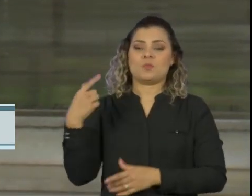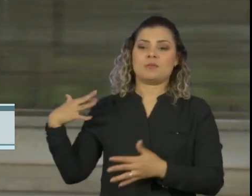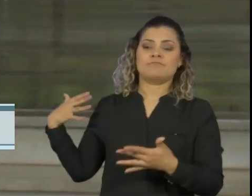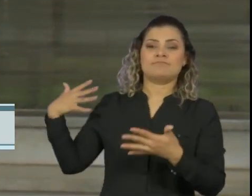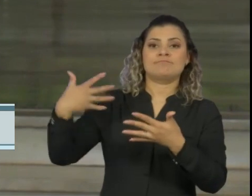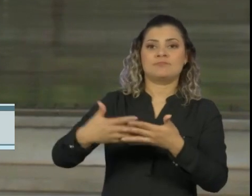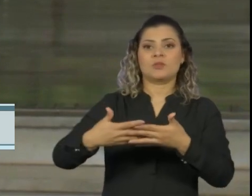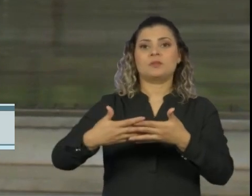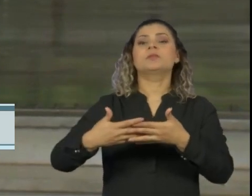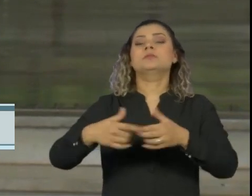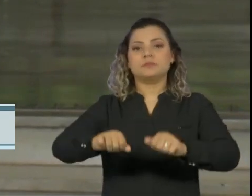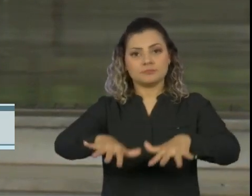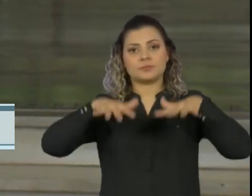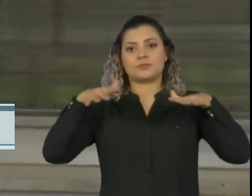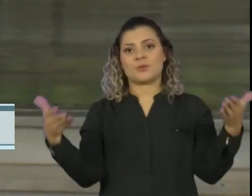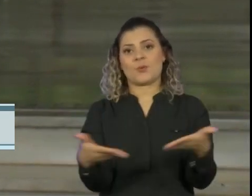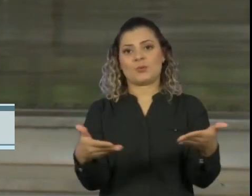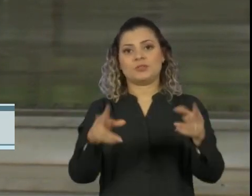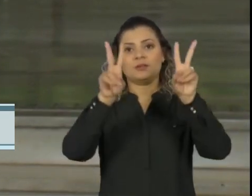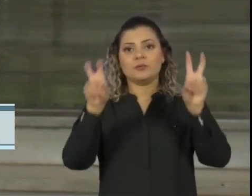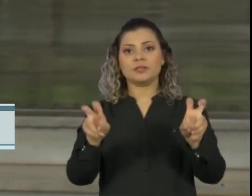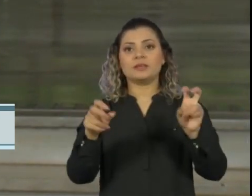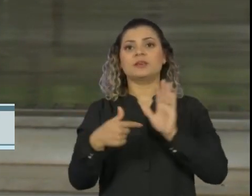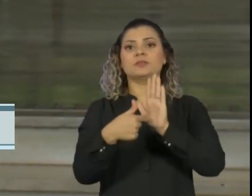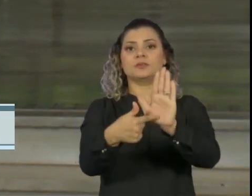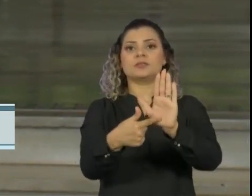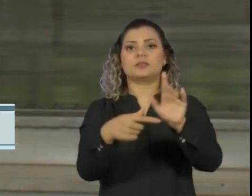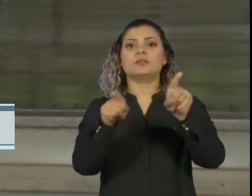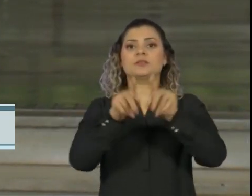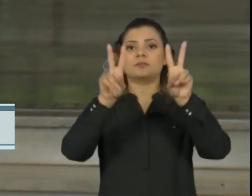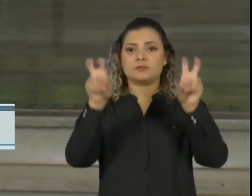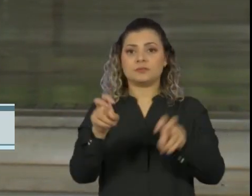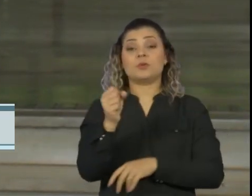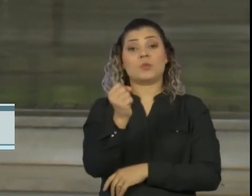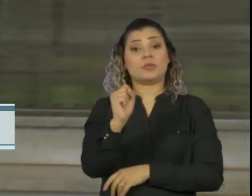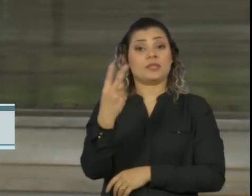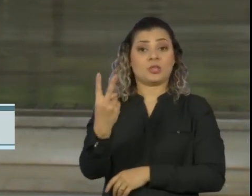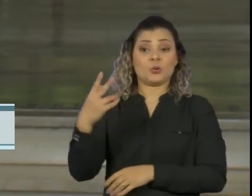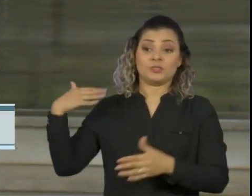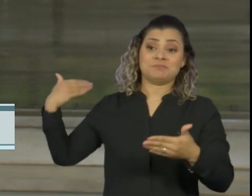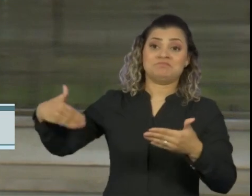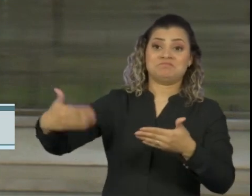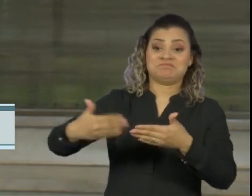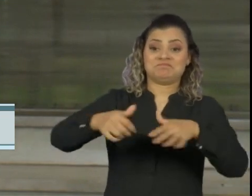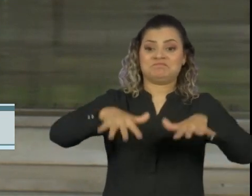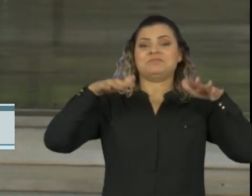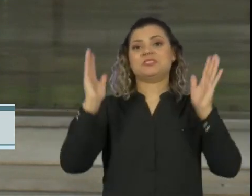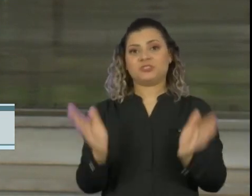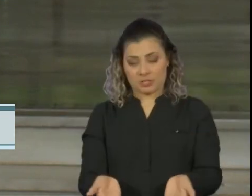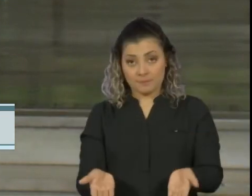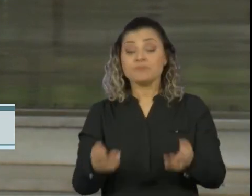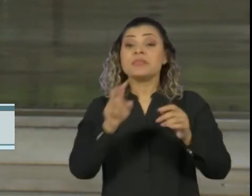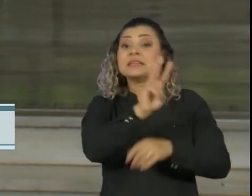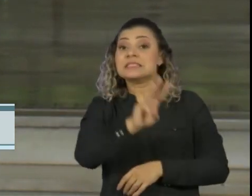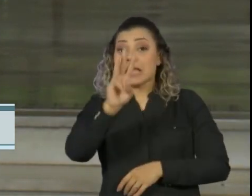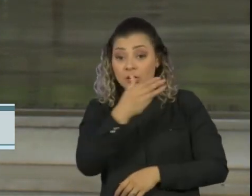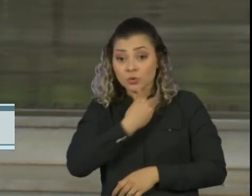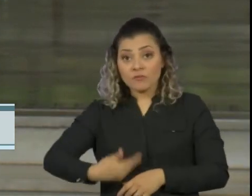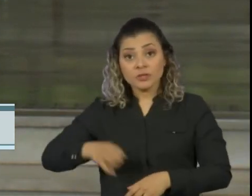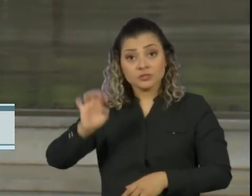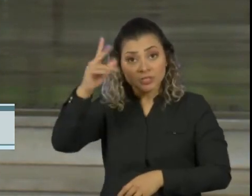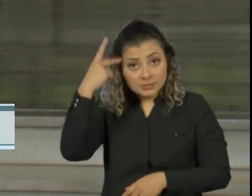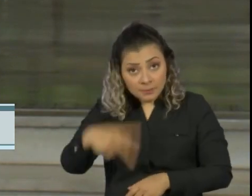imprensa sobre este tema com vocês, jornalistas. Transparência absoluta. Sites do governo do Estado de São